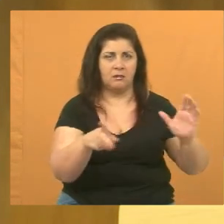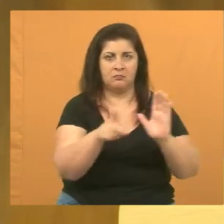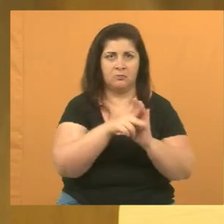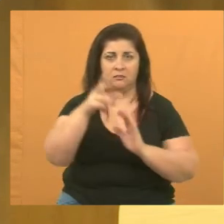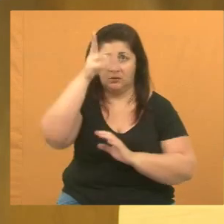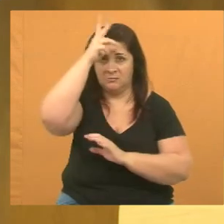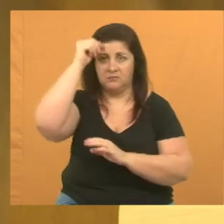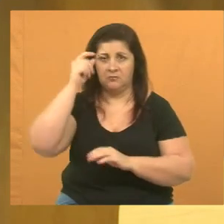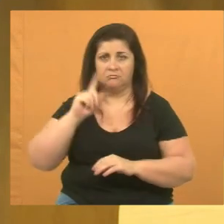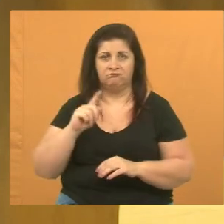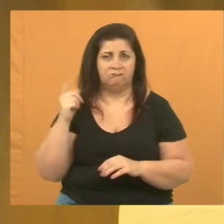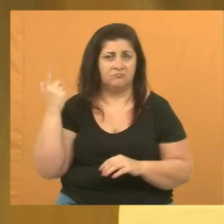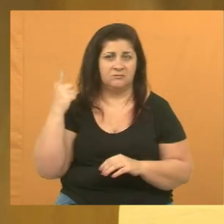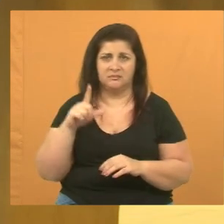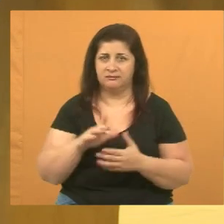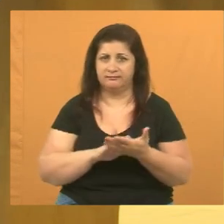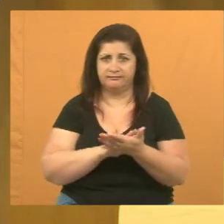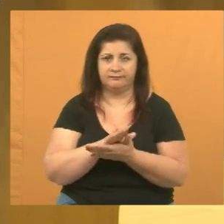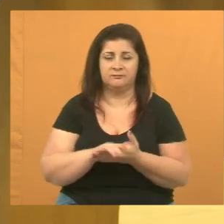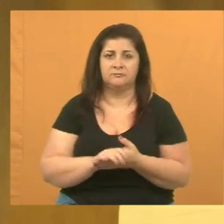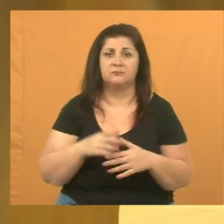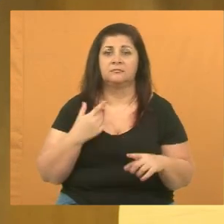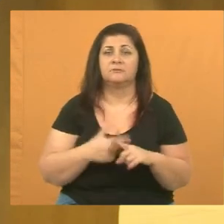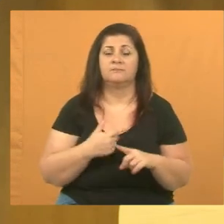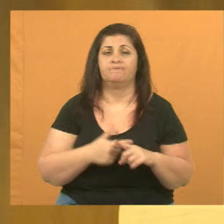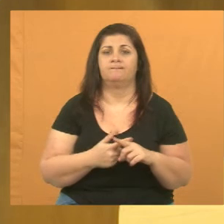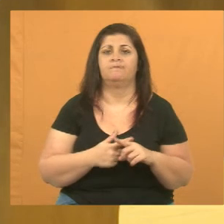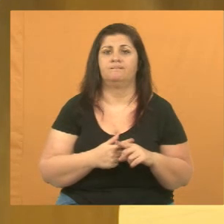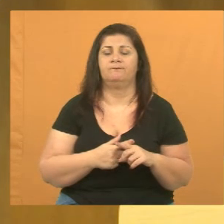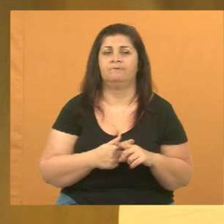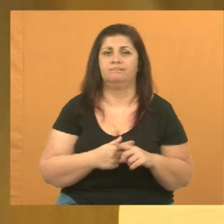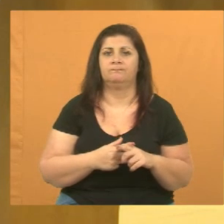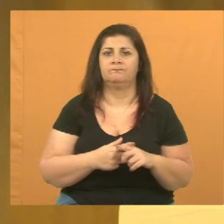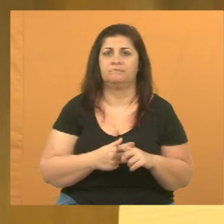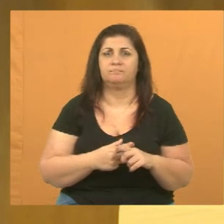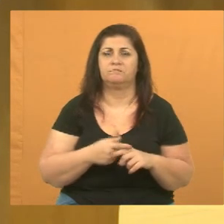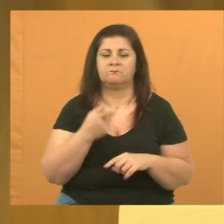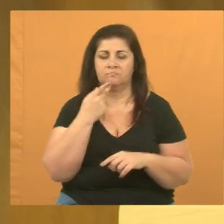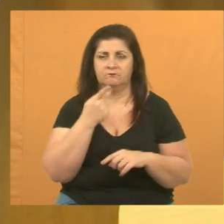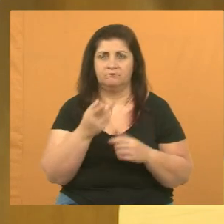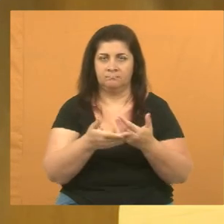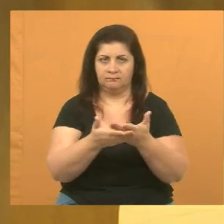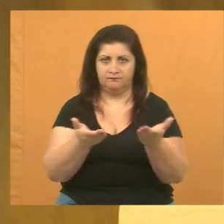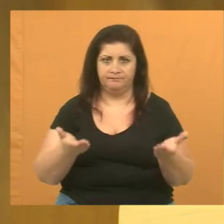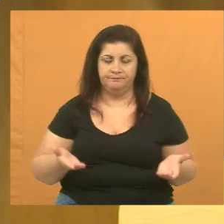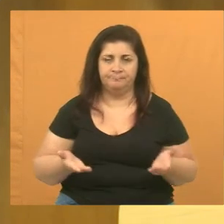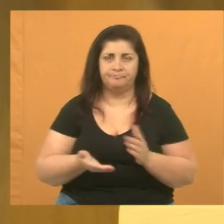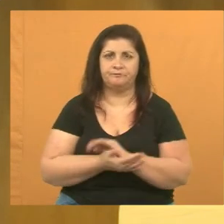conseguem nada. Porque a situação é essa, eu digo para vocês.